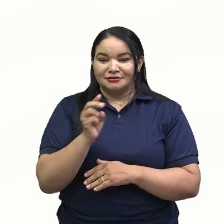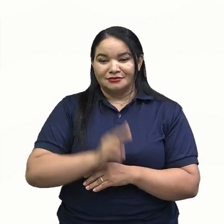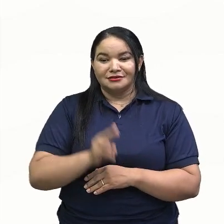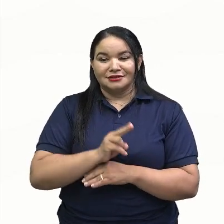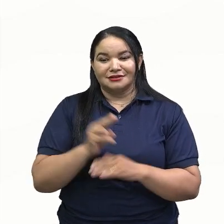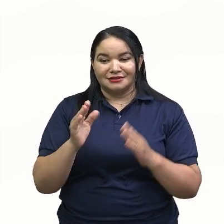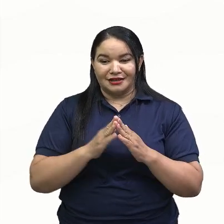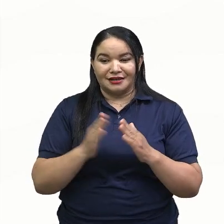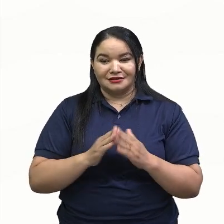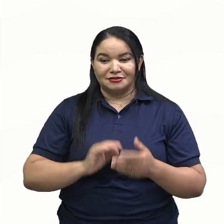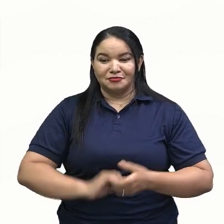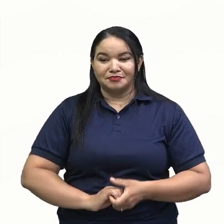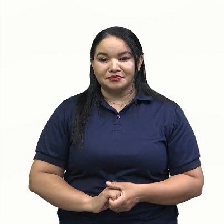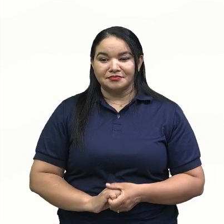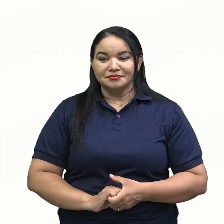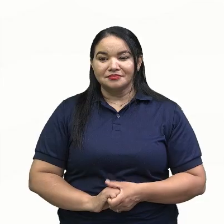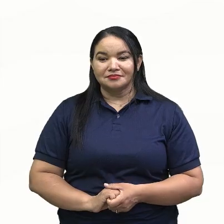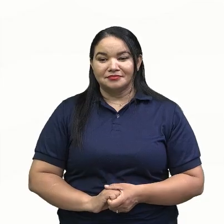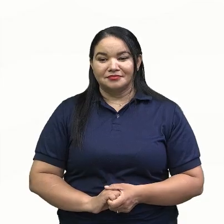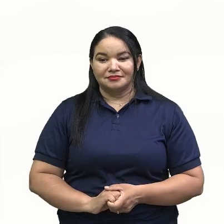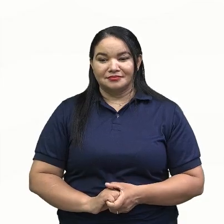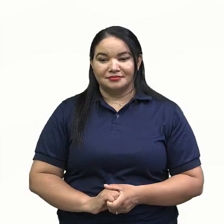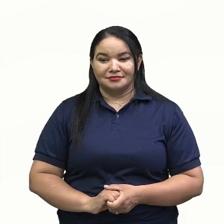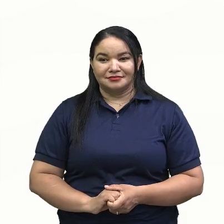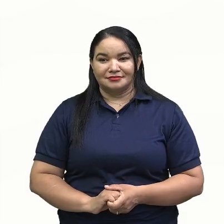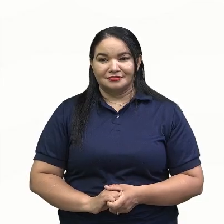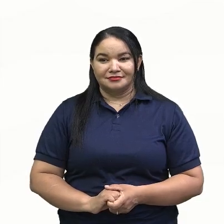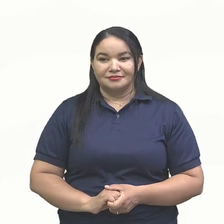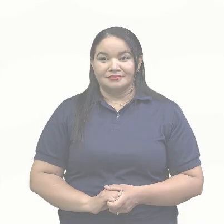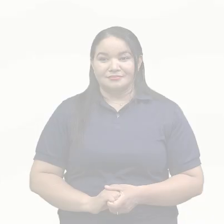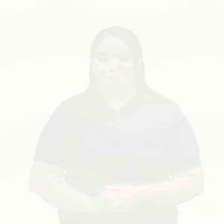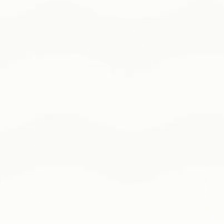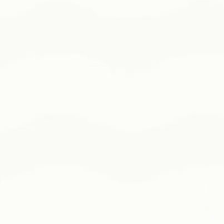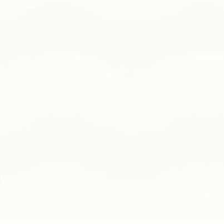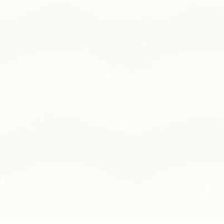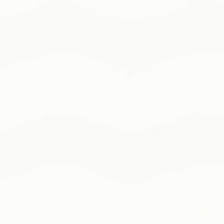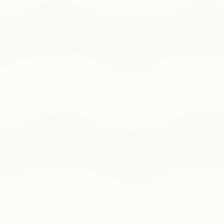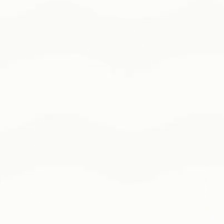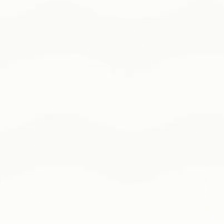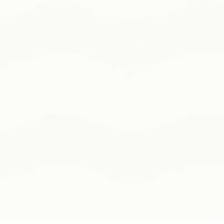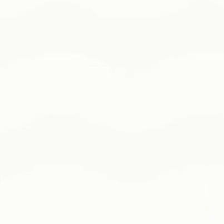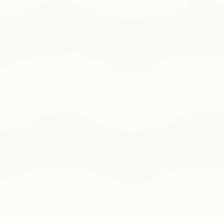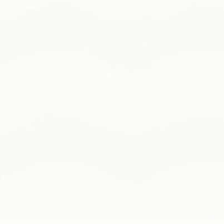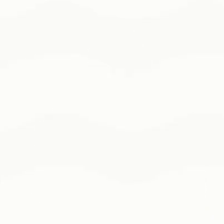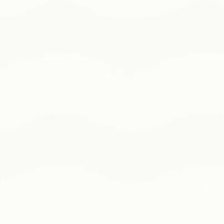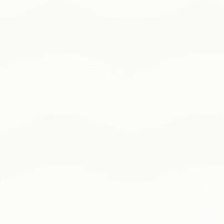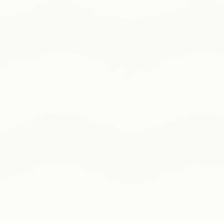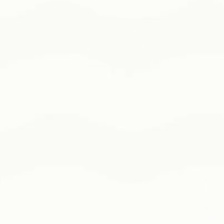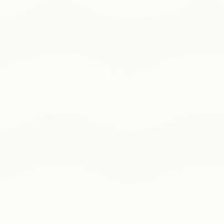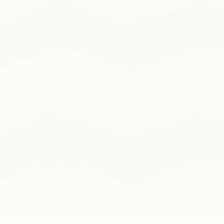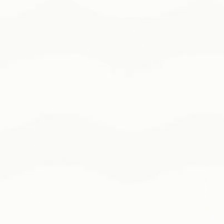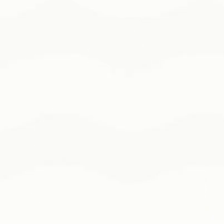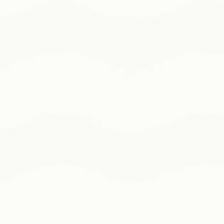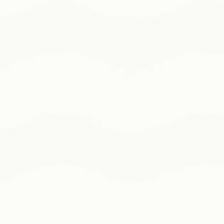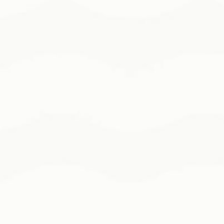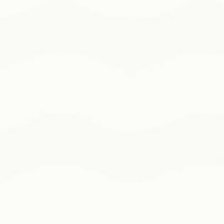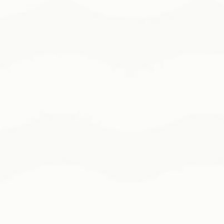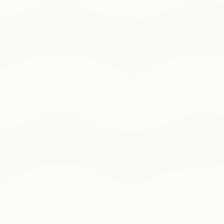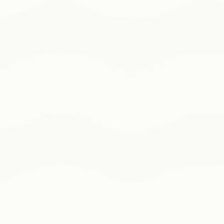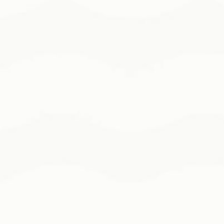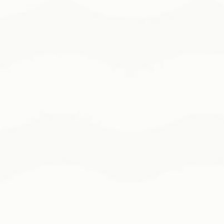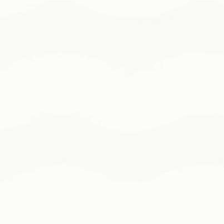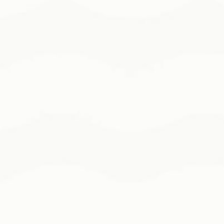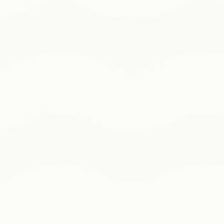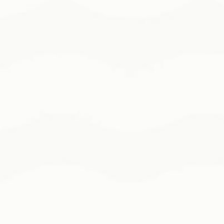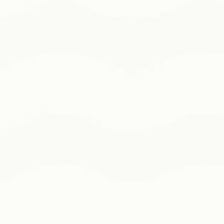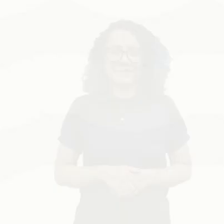pois esses receptores aí, como você pode perceber e observar, Esses receptores, você tem